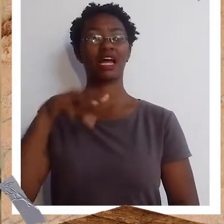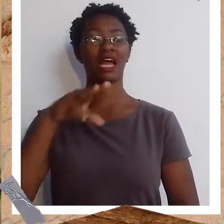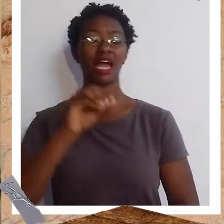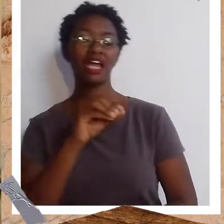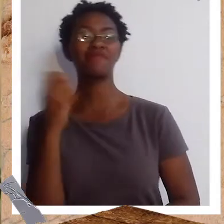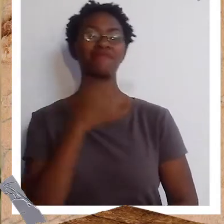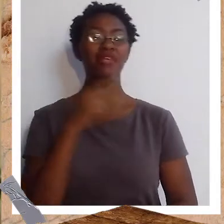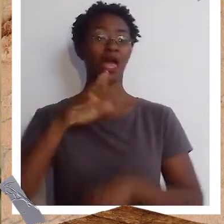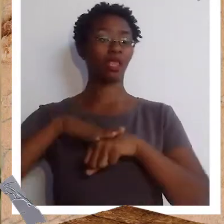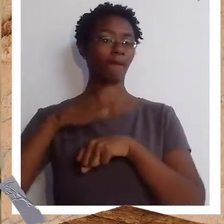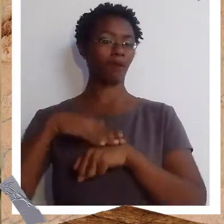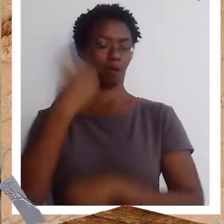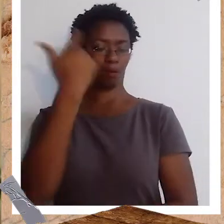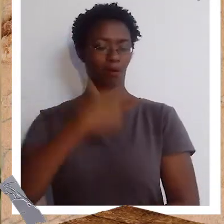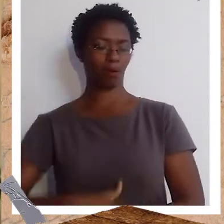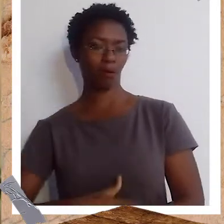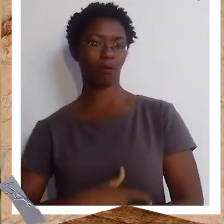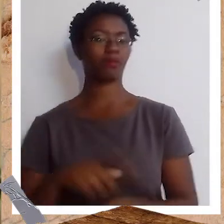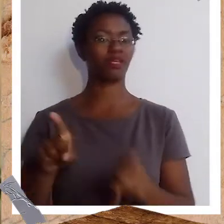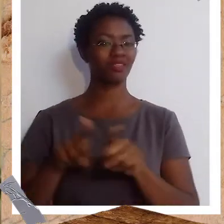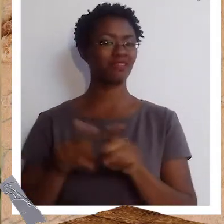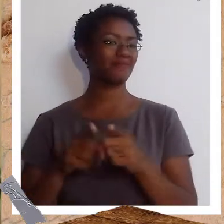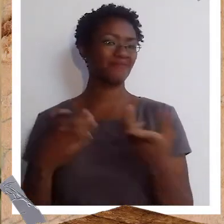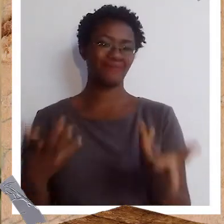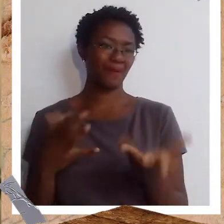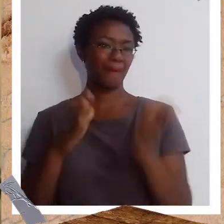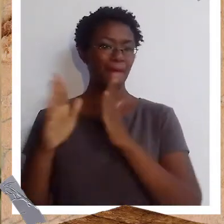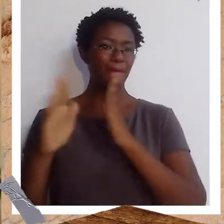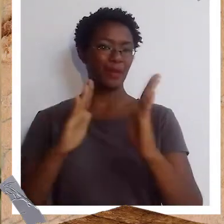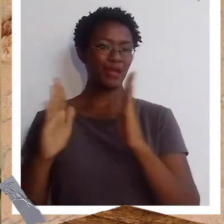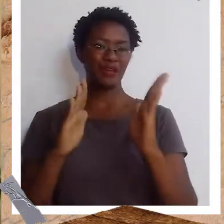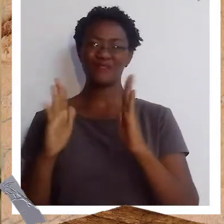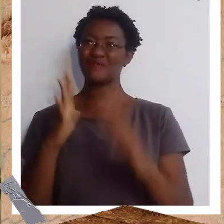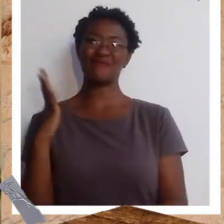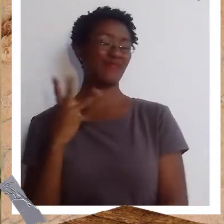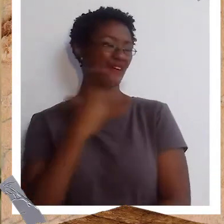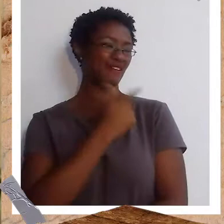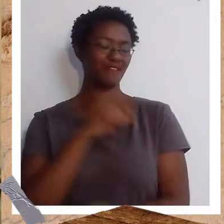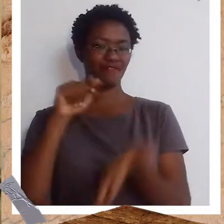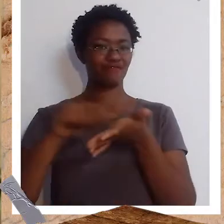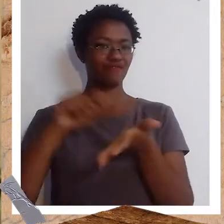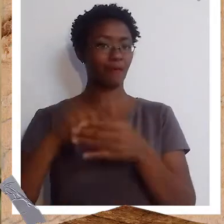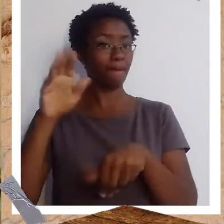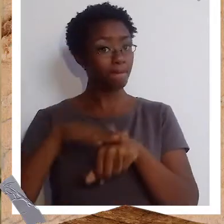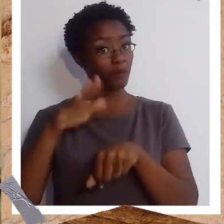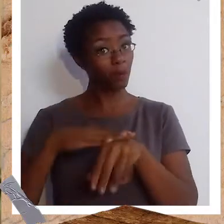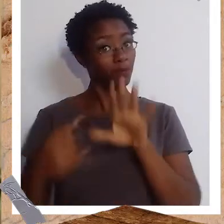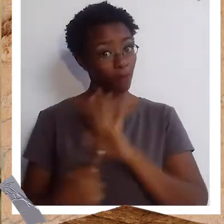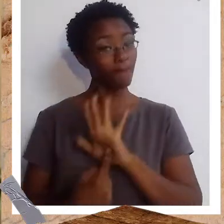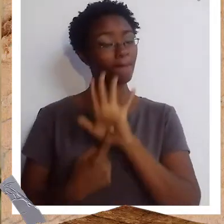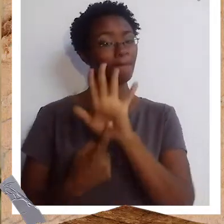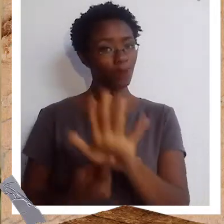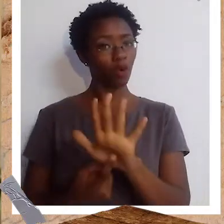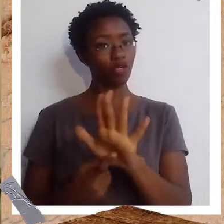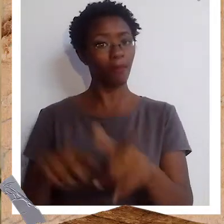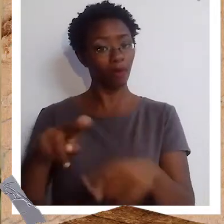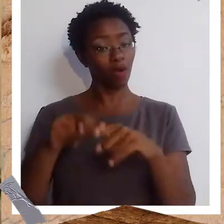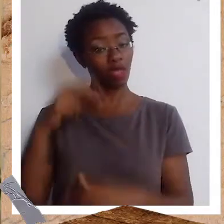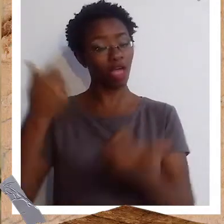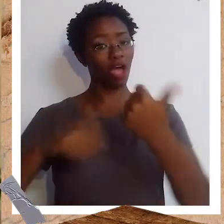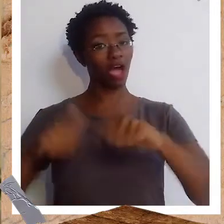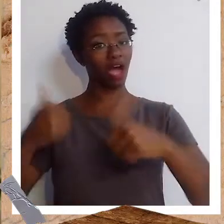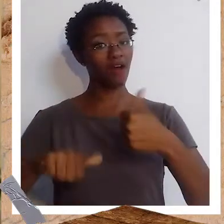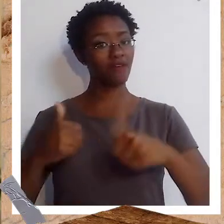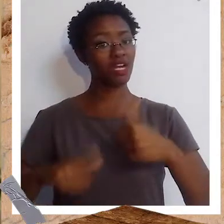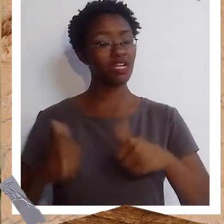se auto-ironizando por vezes, né? Então tem passagens deliciosas que só os manuscritos de Carolina conseguem revelar, porque ela